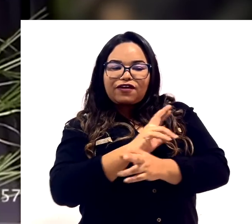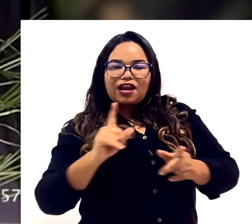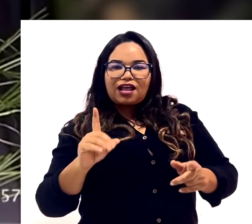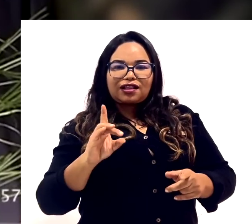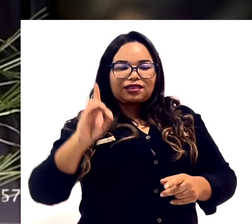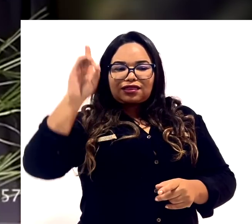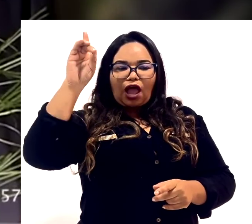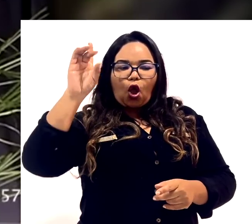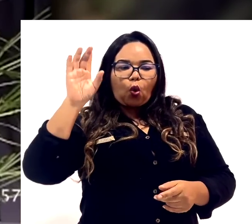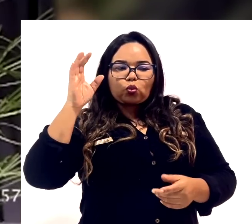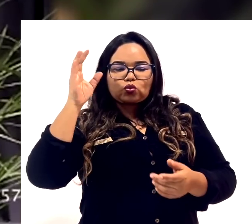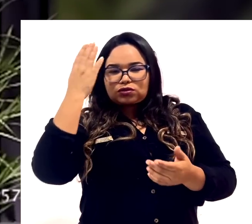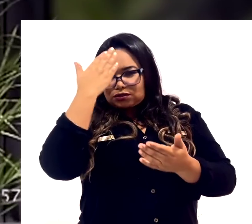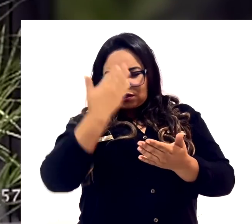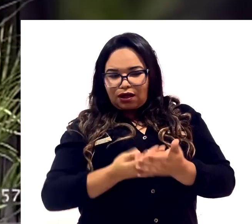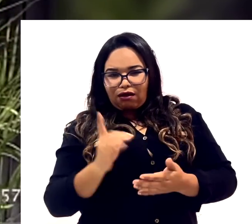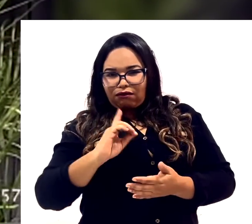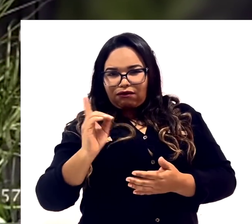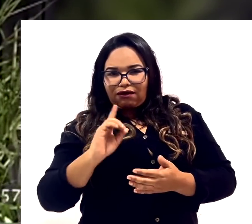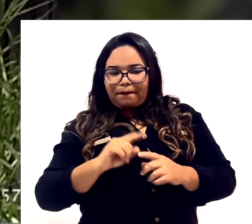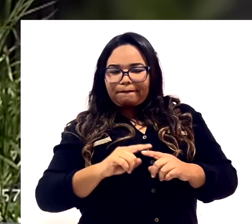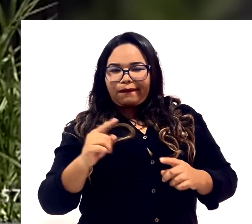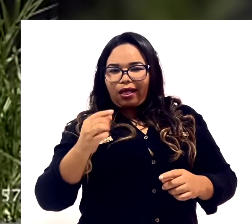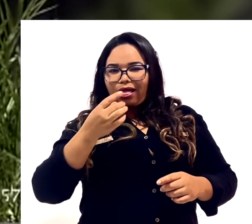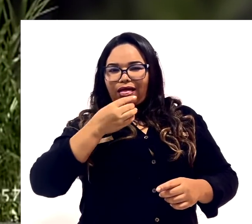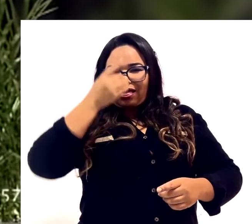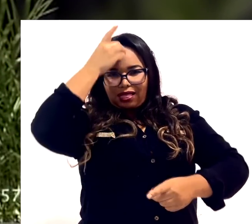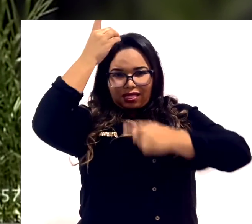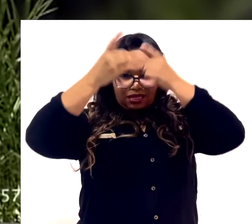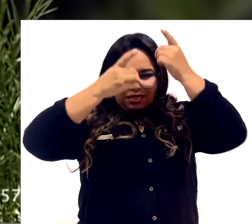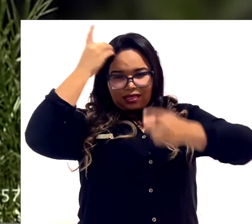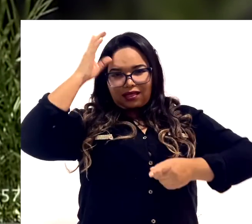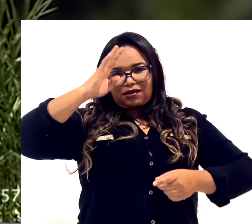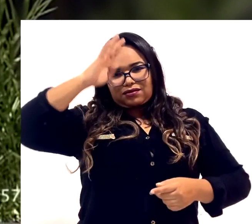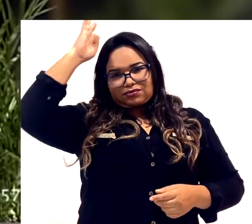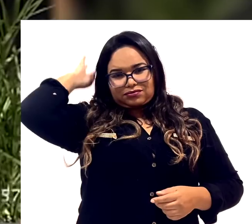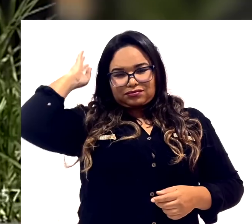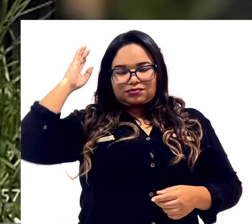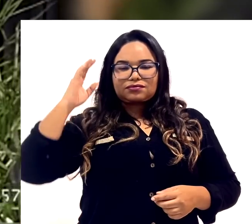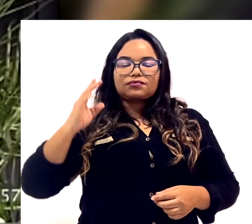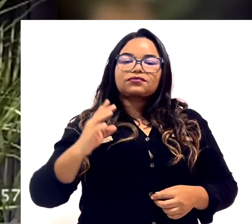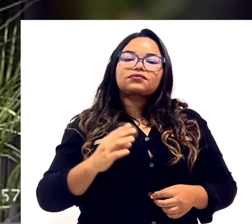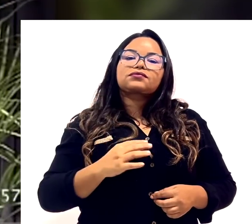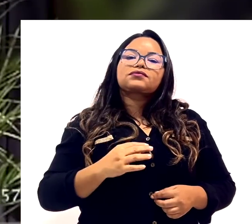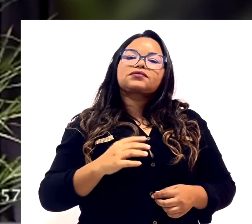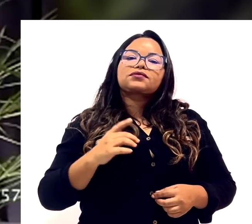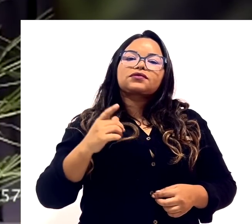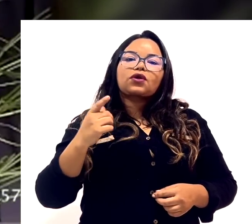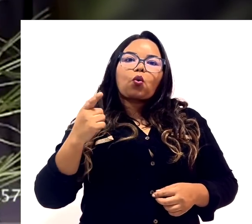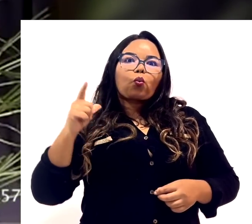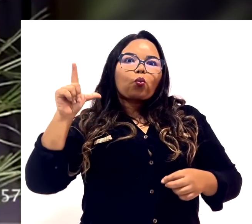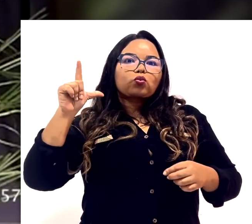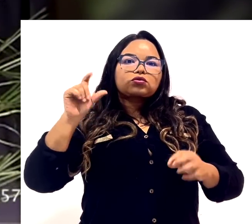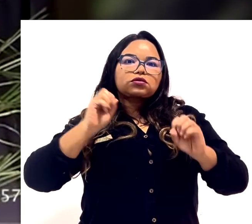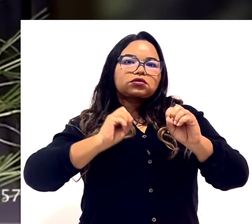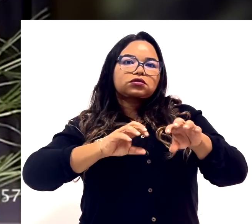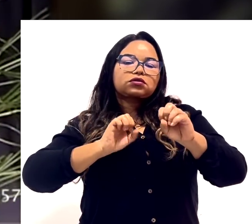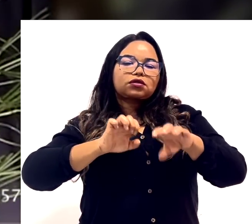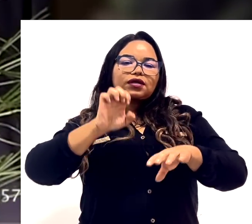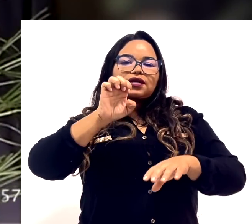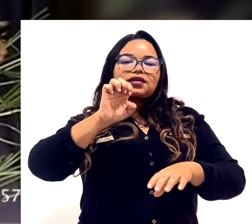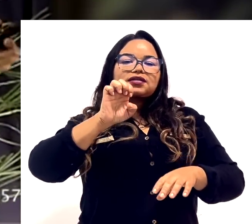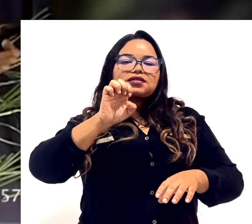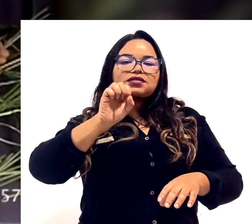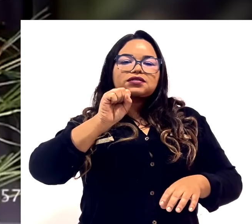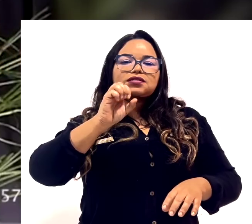Mas veremos que este é apenas um elemento esotérico de Roma. Que há outro ensinamento de Roma que é chamado de esotérico, que é